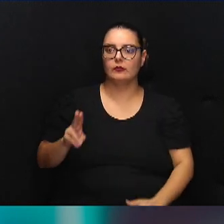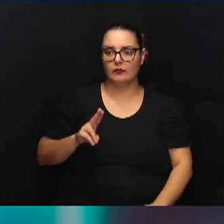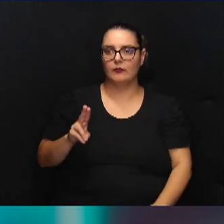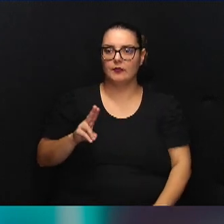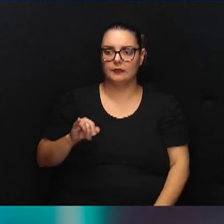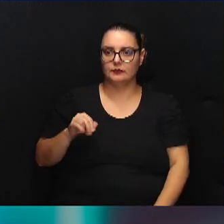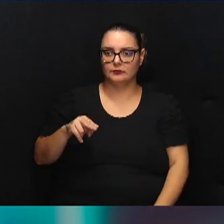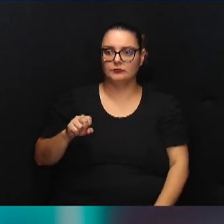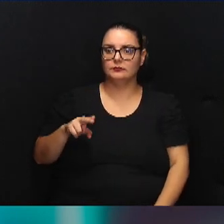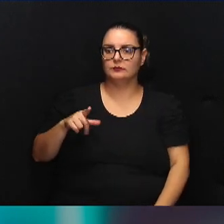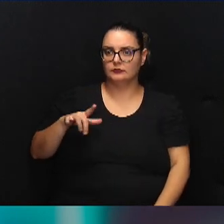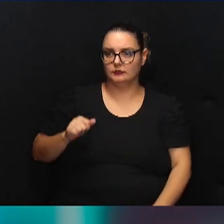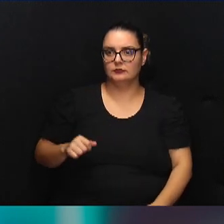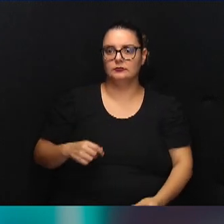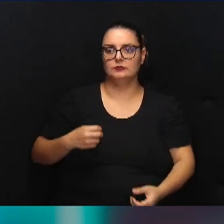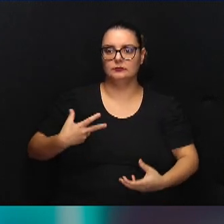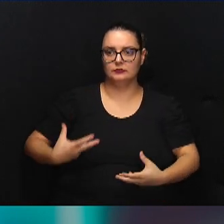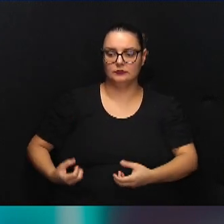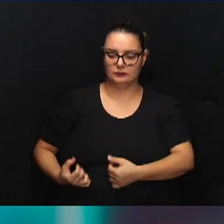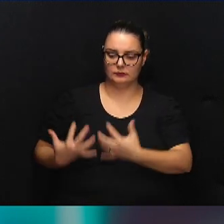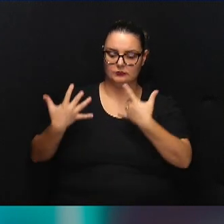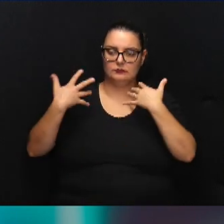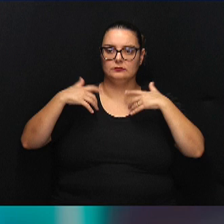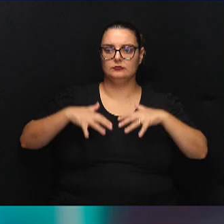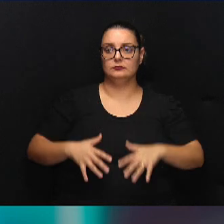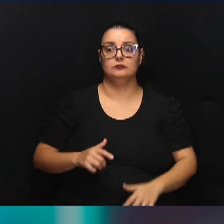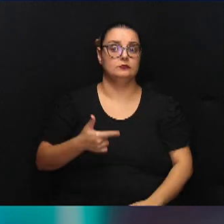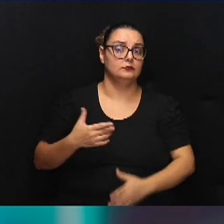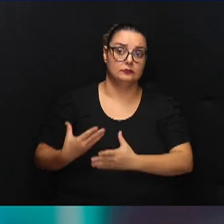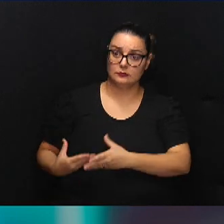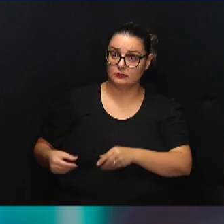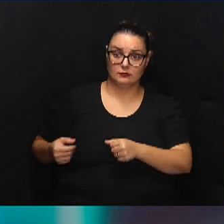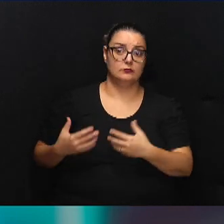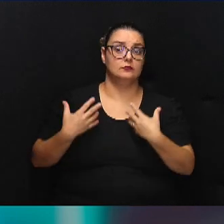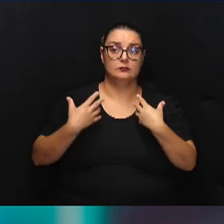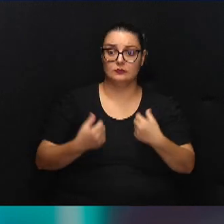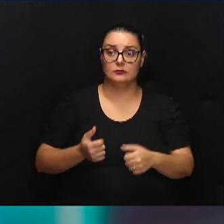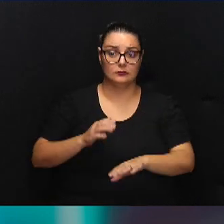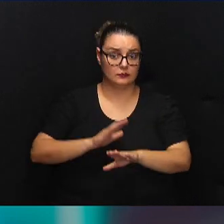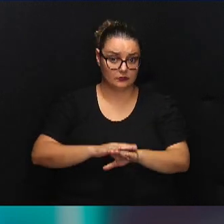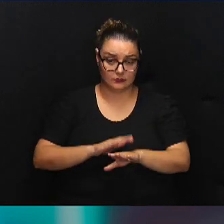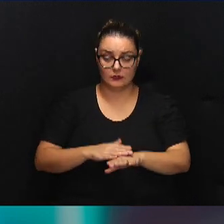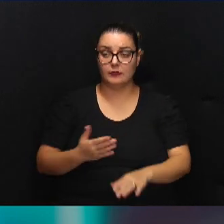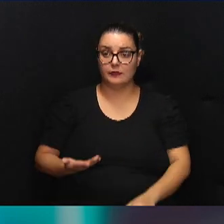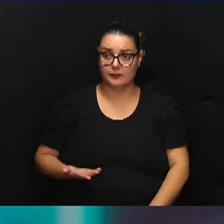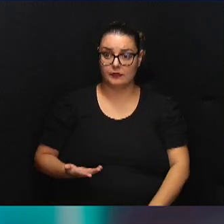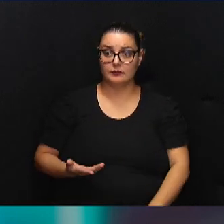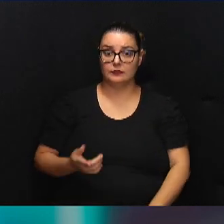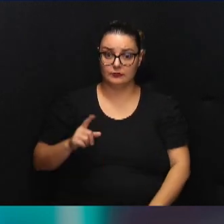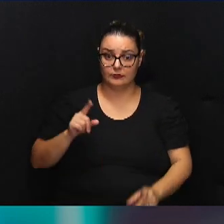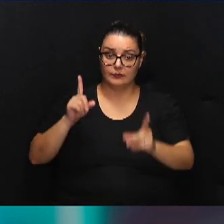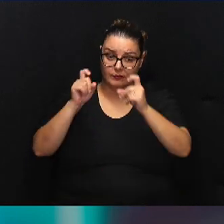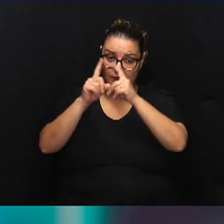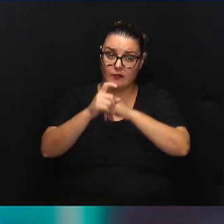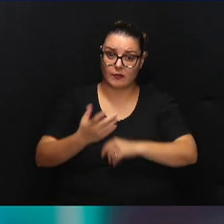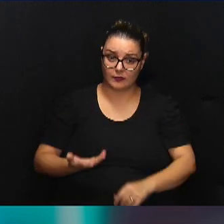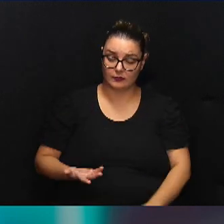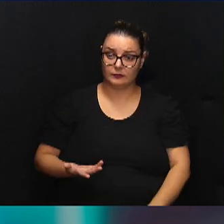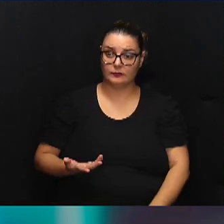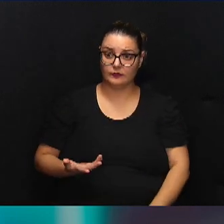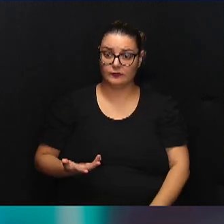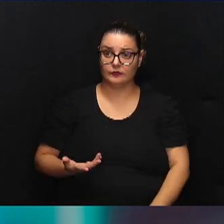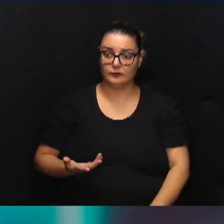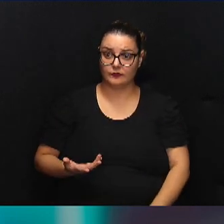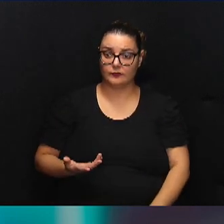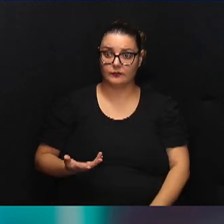na circulação sanguínea conforme a necessidade. Você não tem mais pâncreas, você tem que assumir essa função, que é extremamente complexa. Então, fazer aplicações